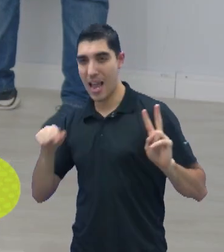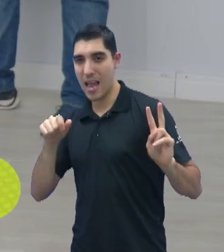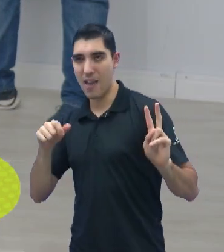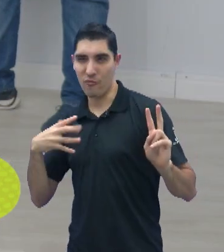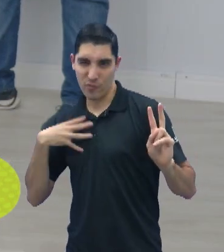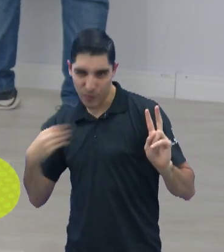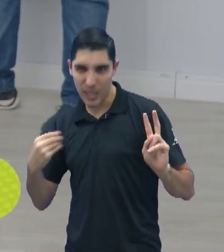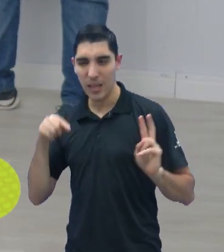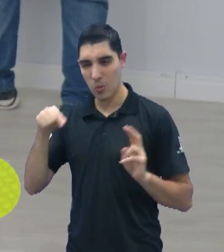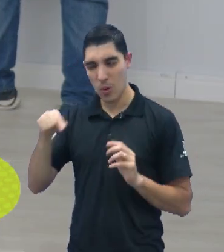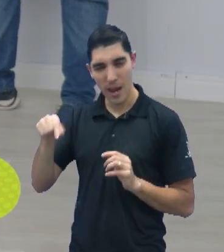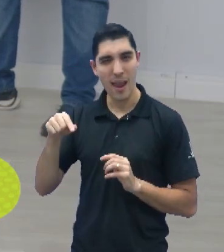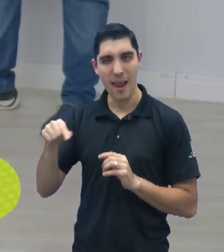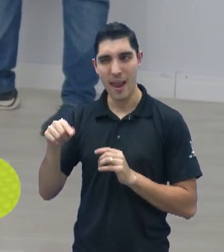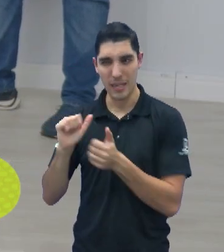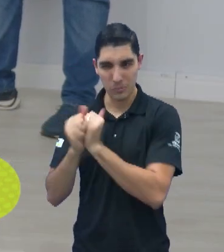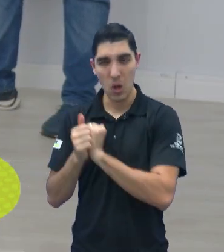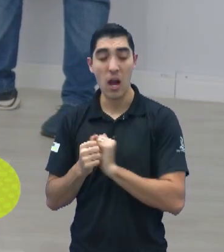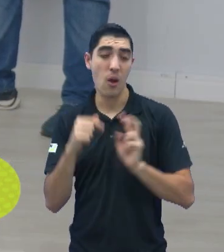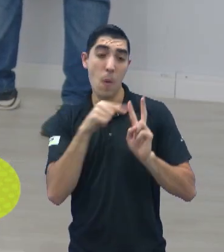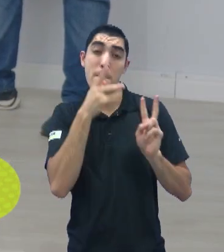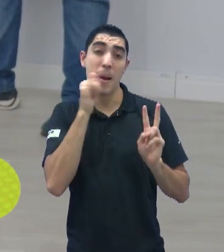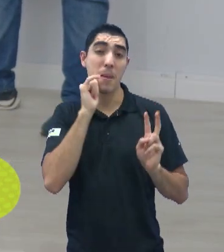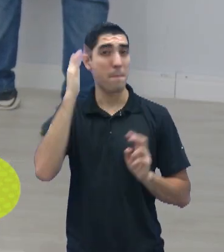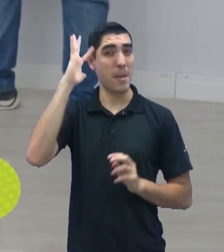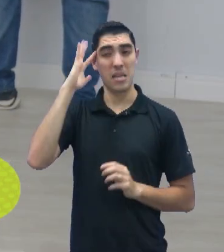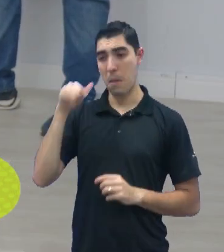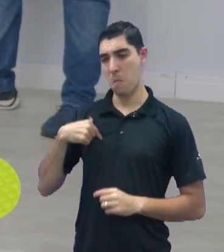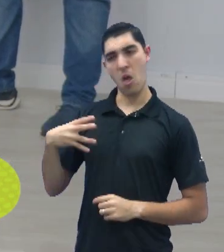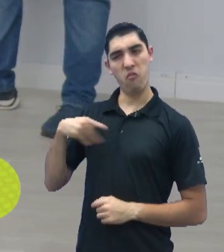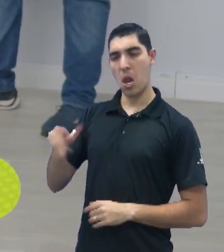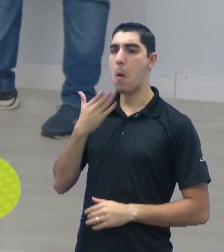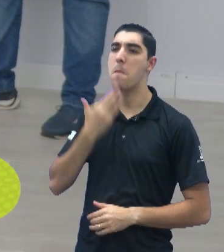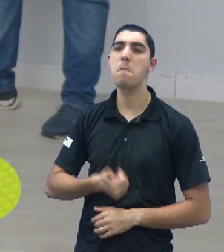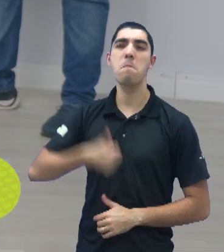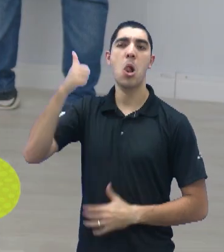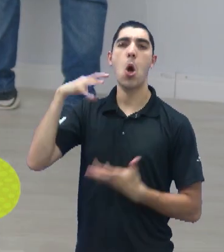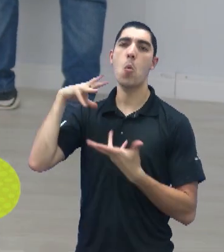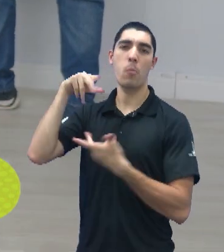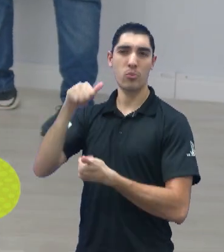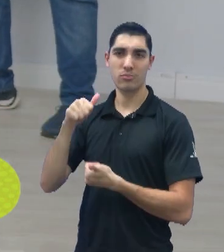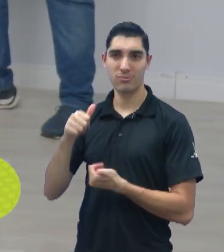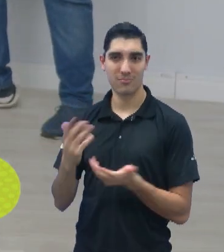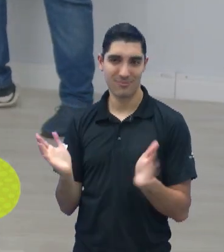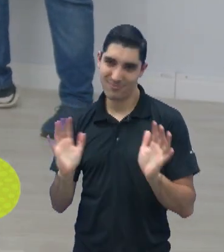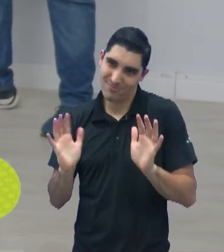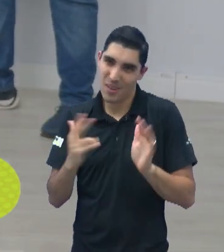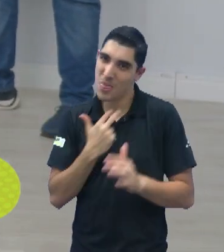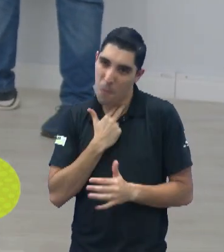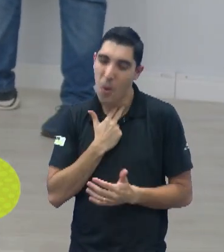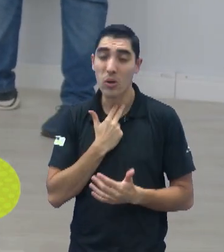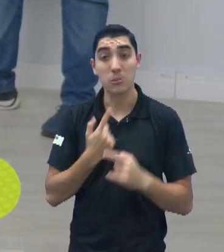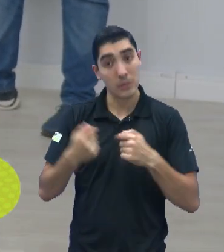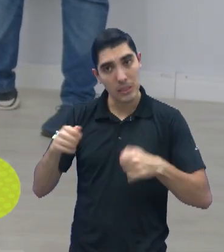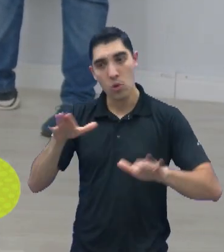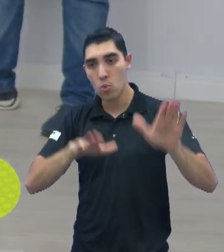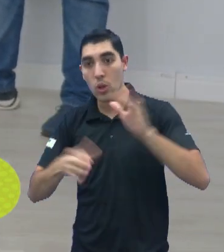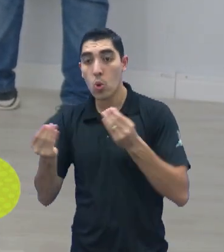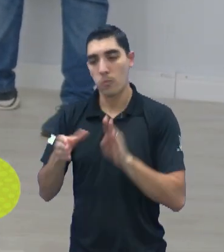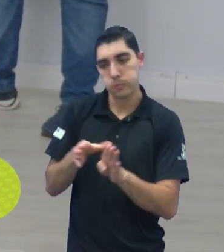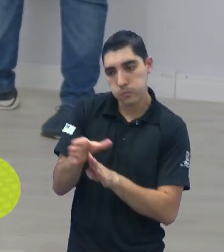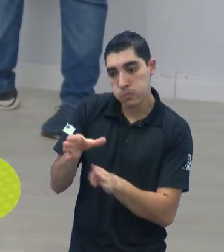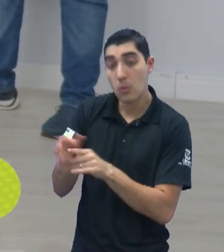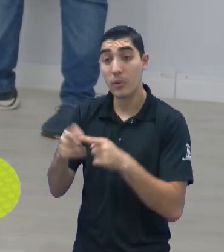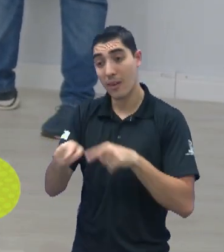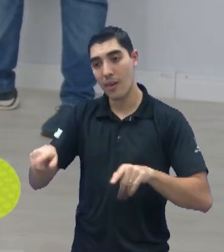o pai sempre vai achar que o filho dele é o Pelé, né? Não todos, obviamente, mas assim, tem que tomar cuidado, realmente isso que o Léo falou é importante. Está lidando com